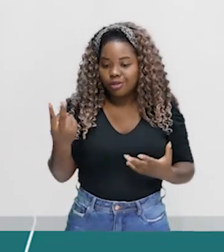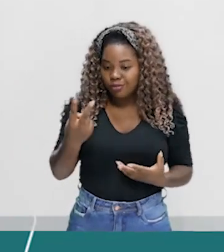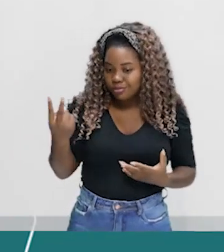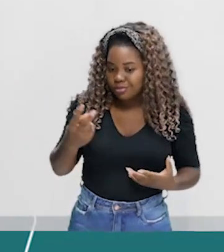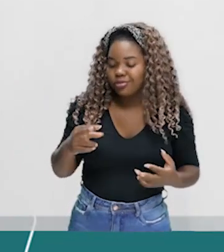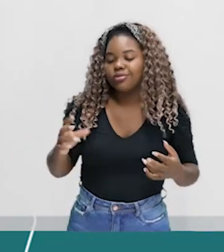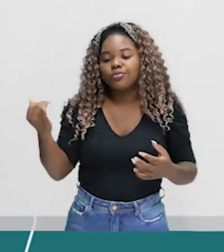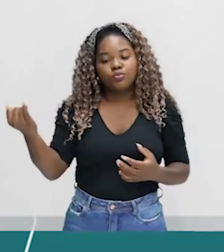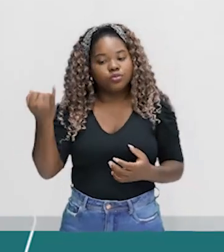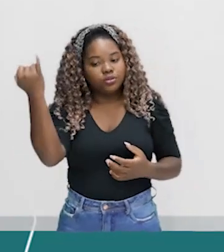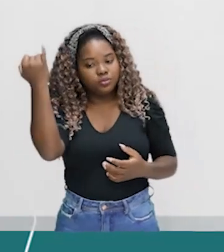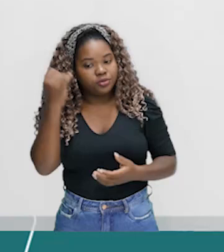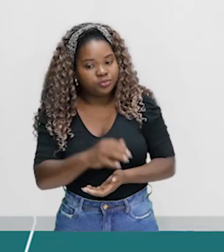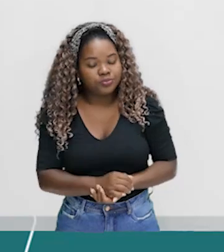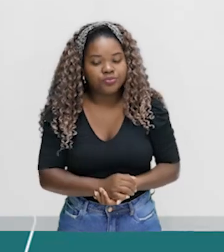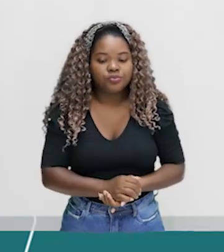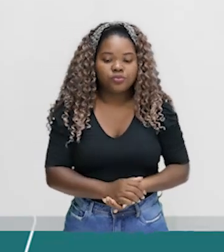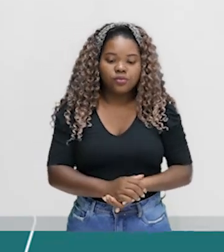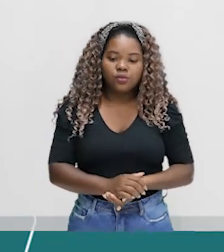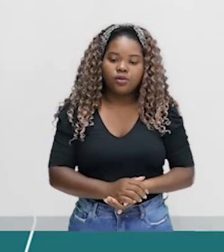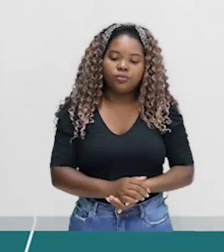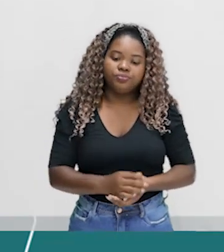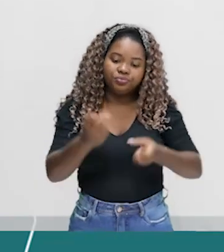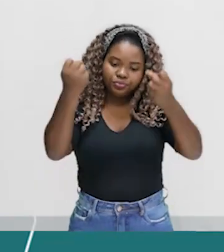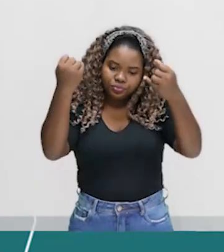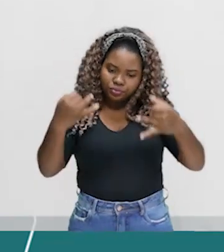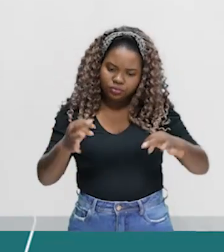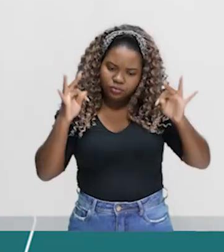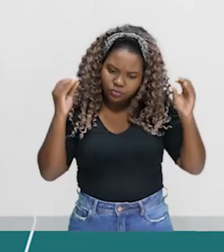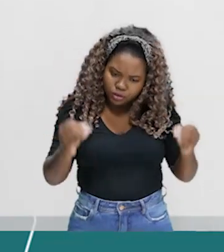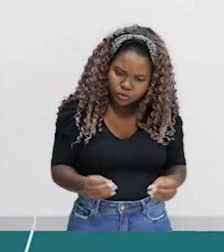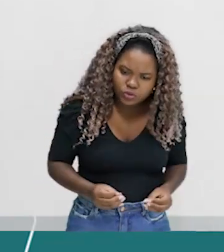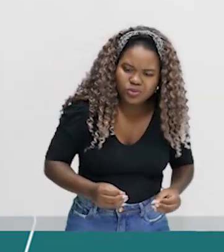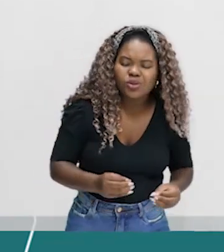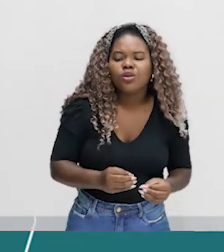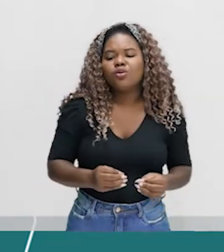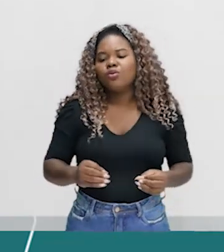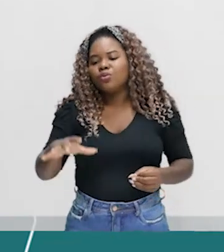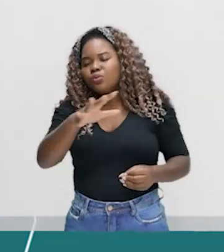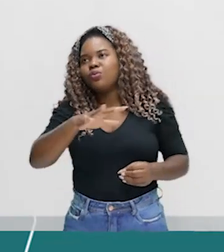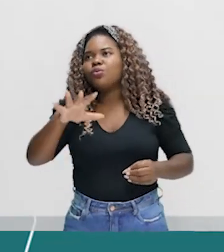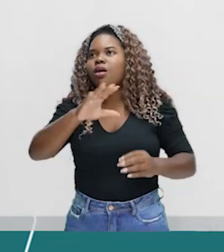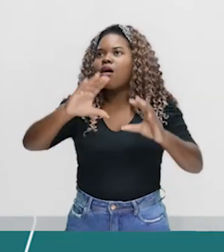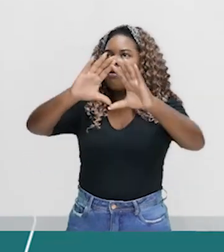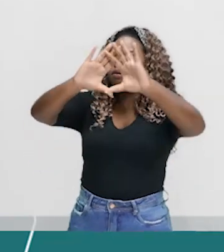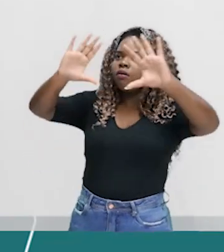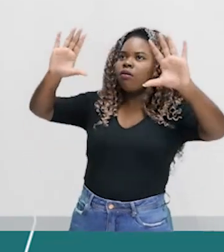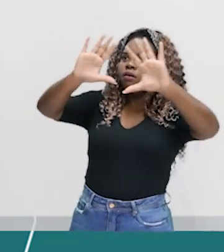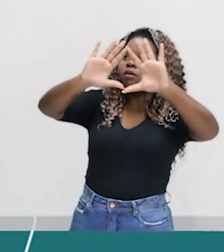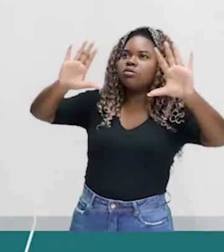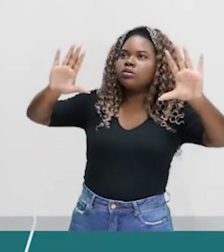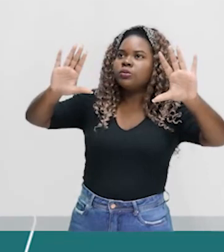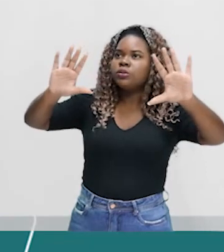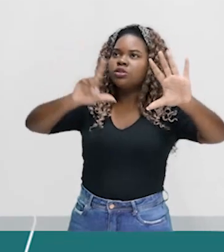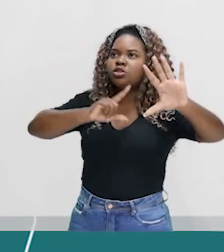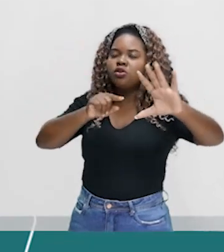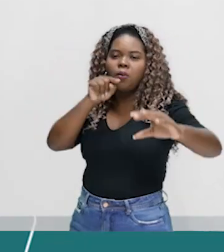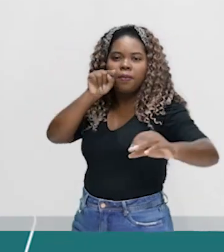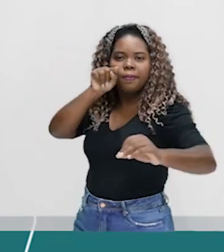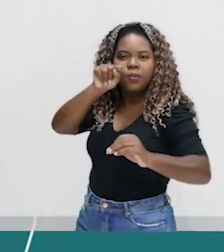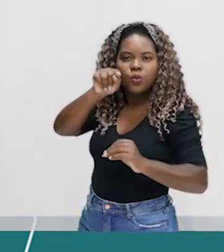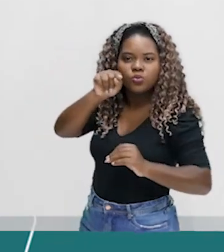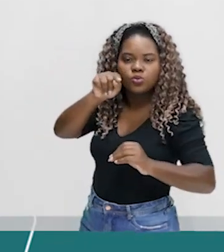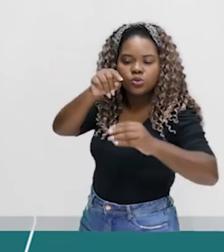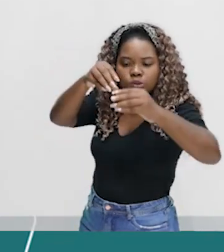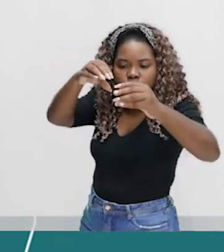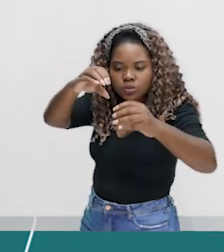o que eu acabei de ler para vocês, ele explica que todo o universo estava concentrado em um ponto muito denso.